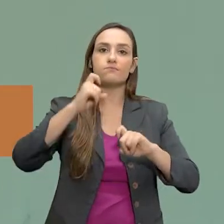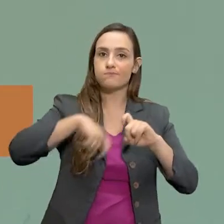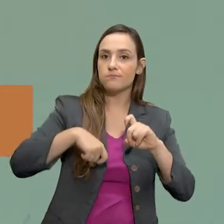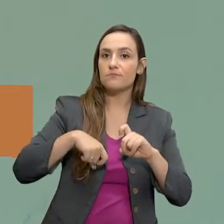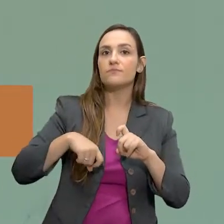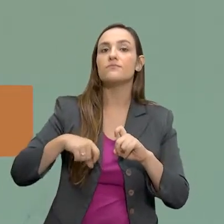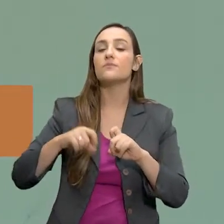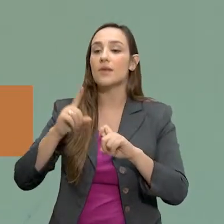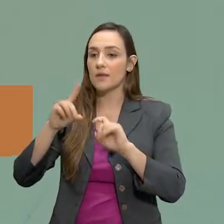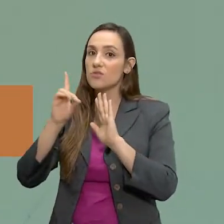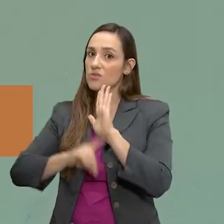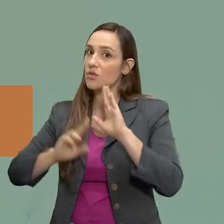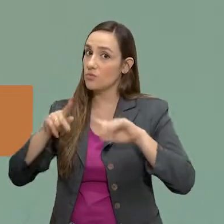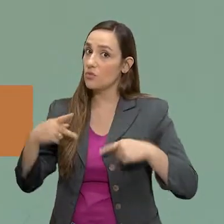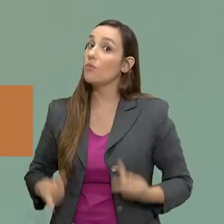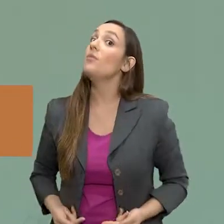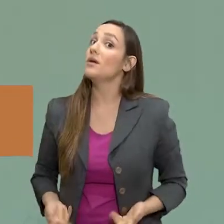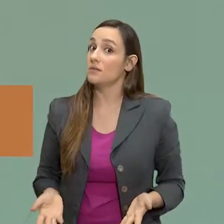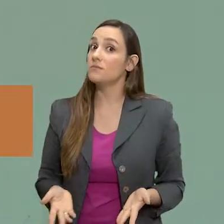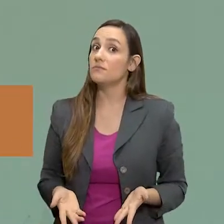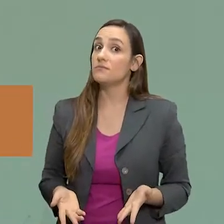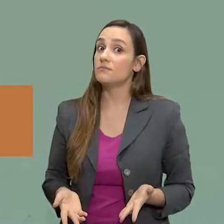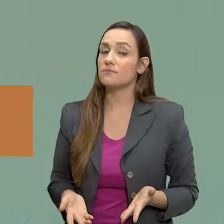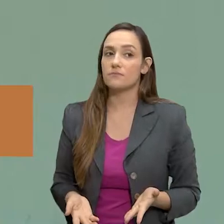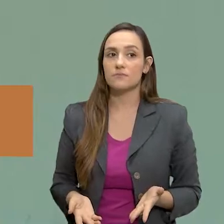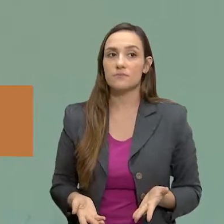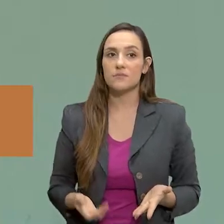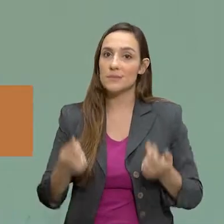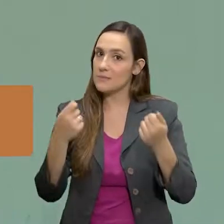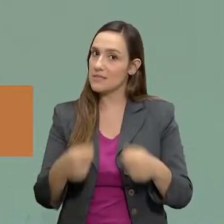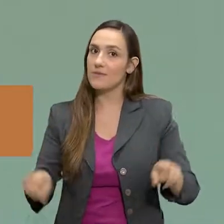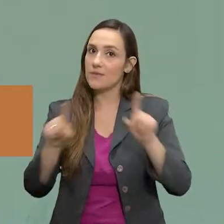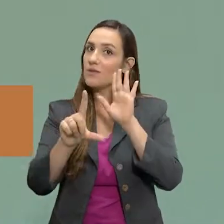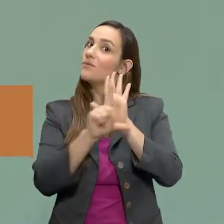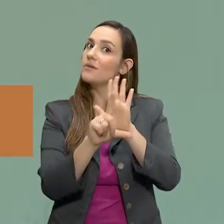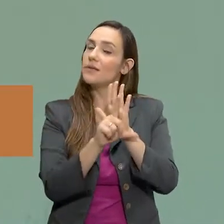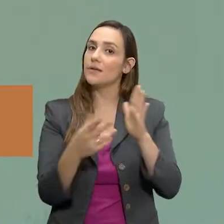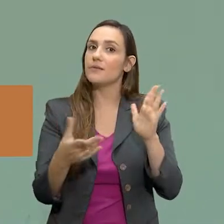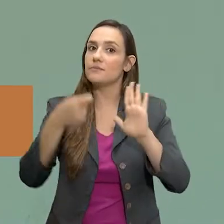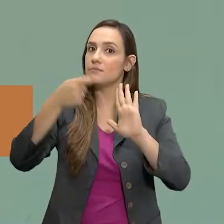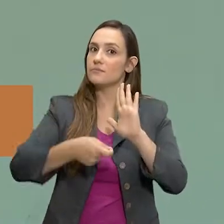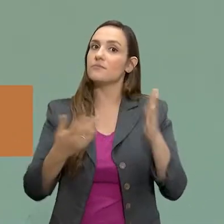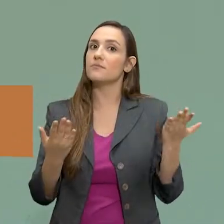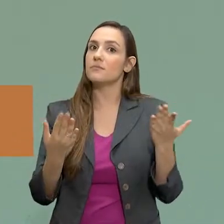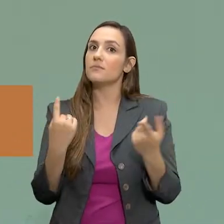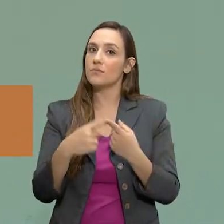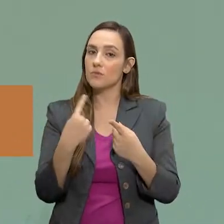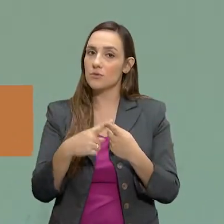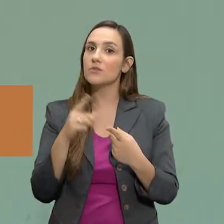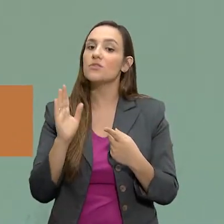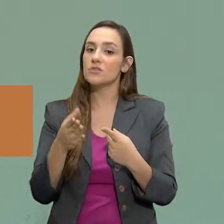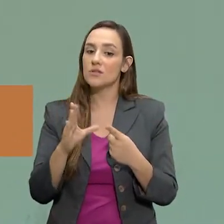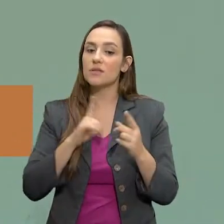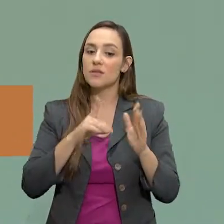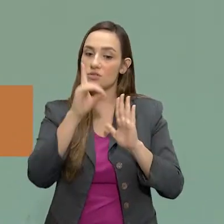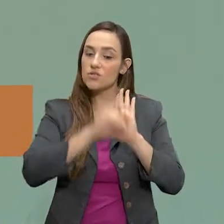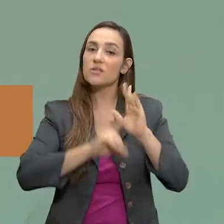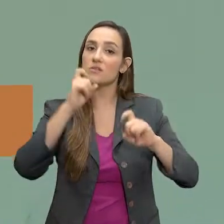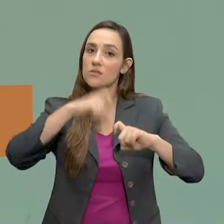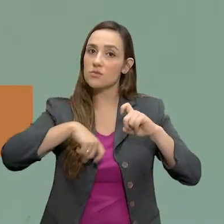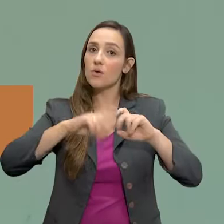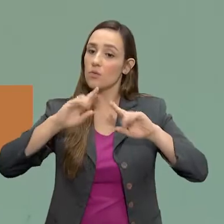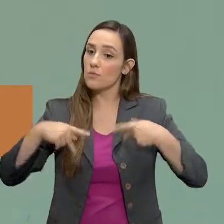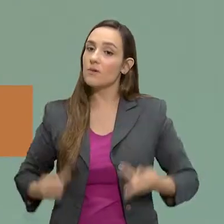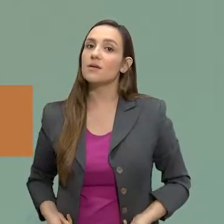de direitos humanos, né? Então, se a gente for pensar, não precisava nem de uma lei para dizer isso, porque ela já está atrelada aos direitos sexuais e reprodutivos, que são